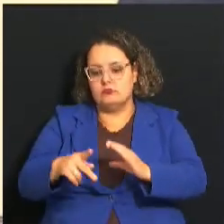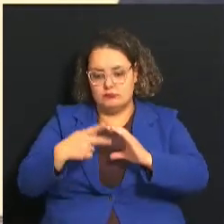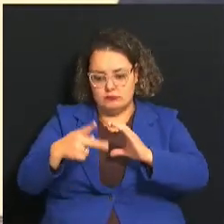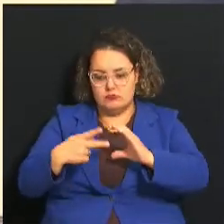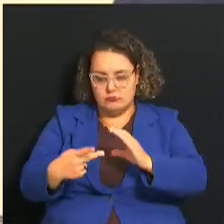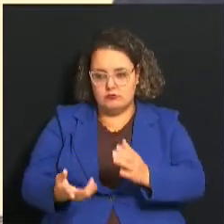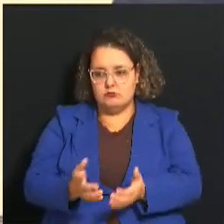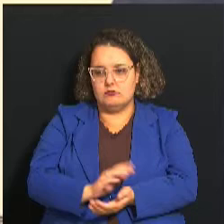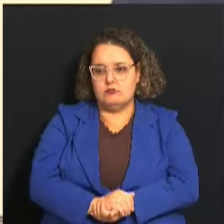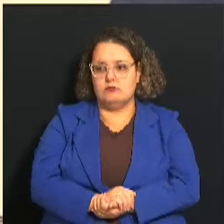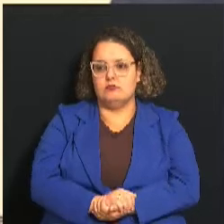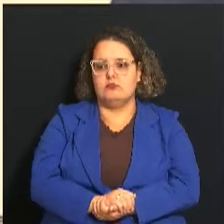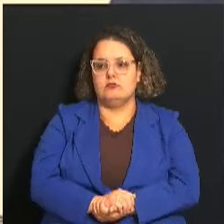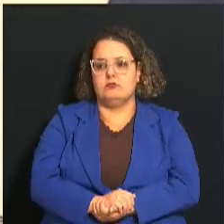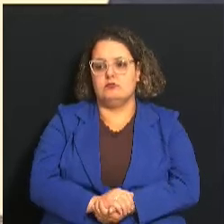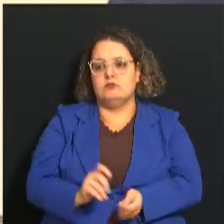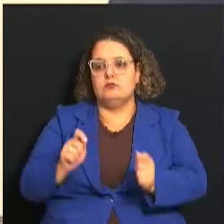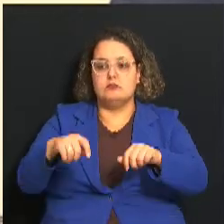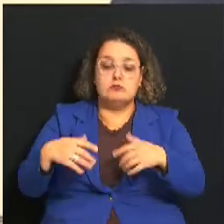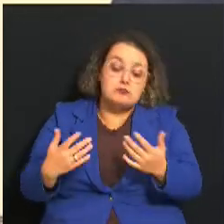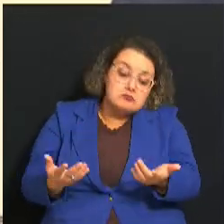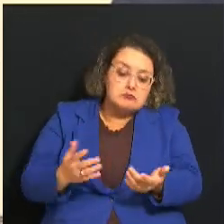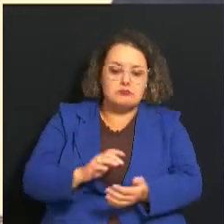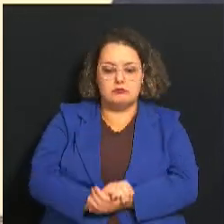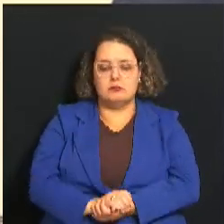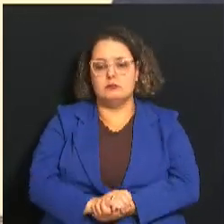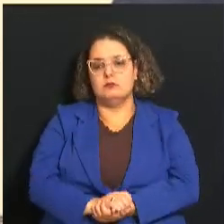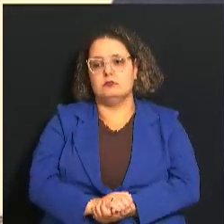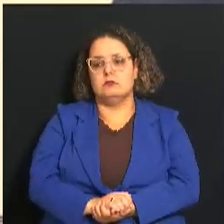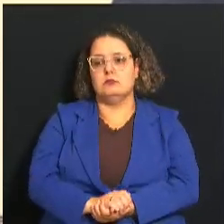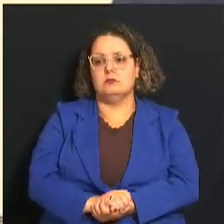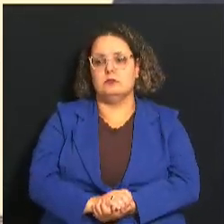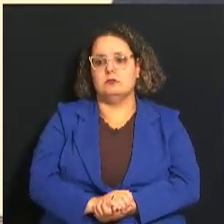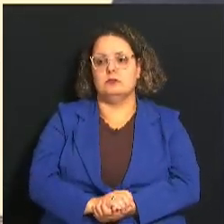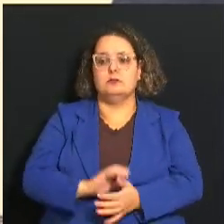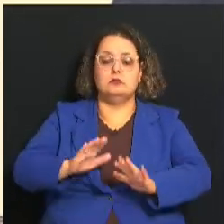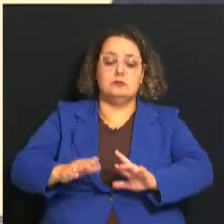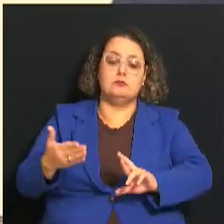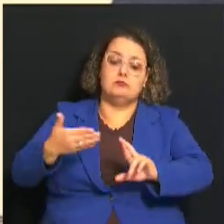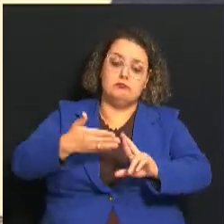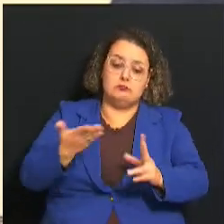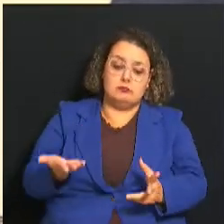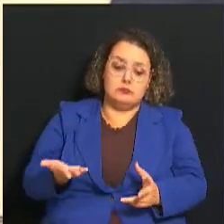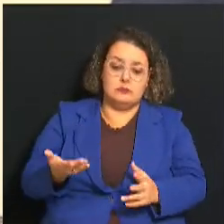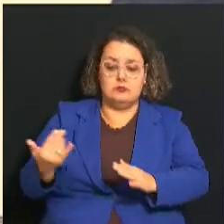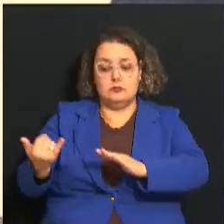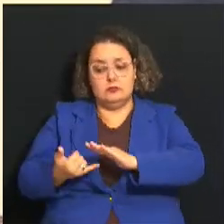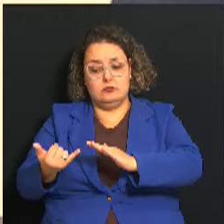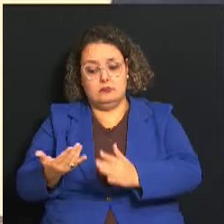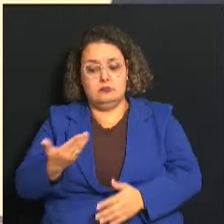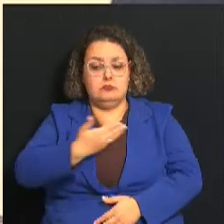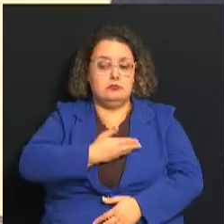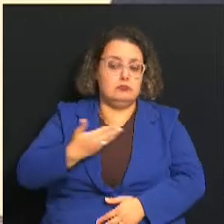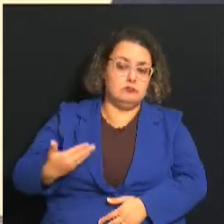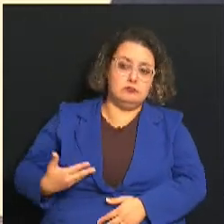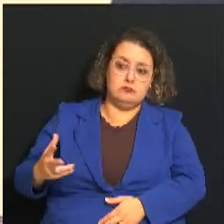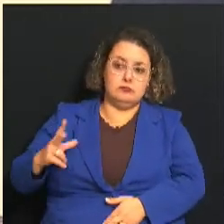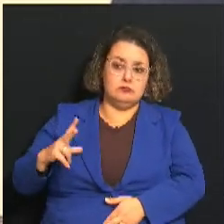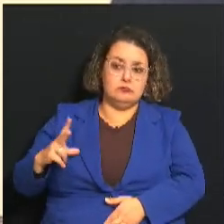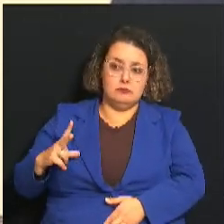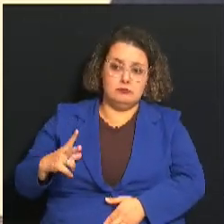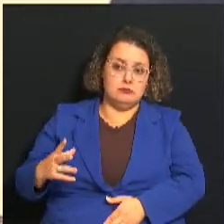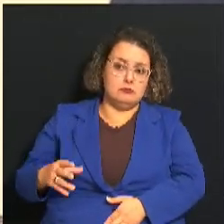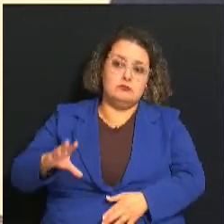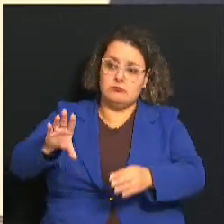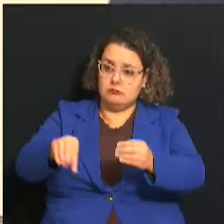as possibilidades. Eventualmente, representantes de entidades públicas, privadas, podemos